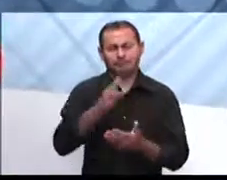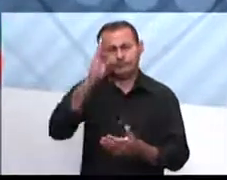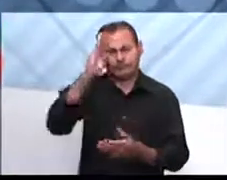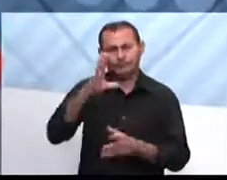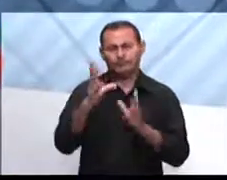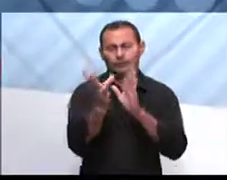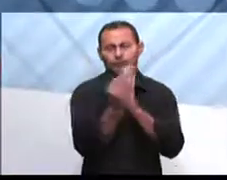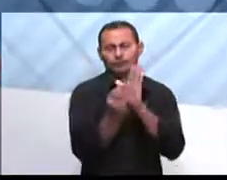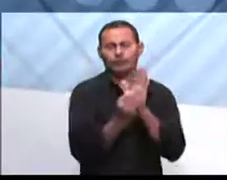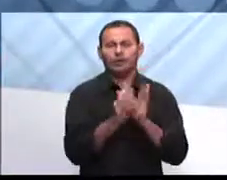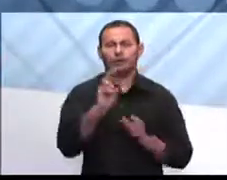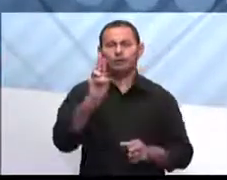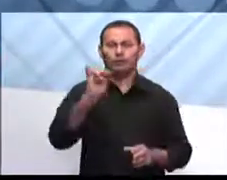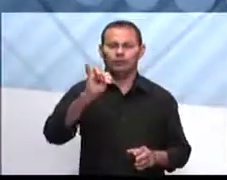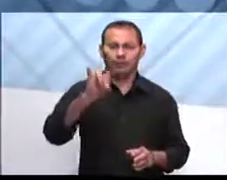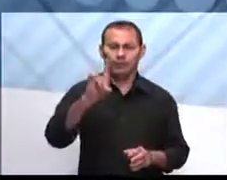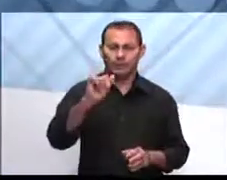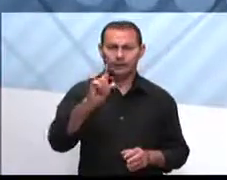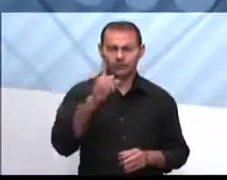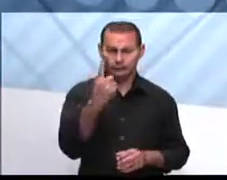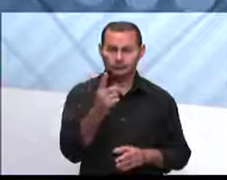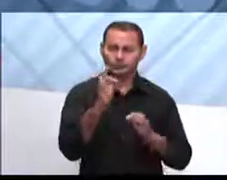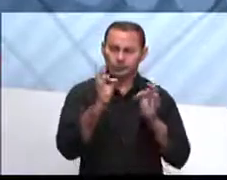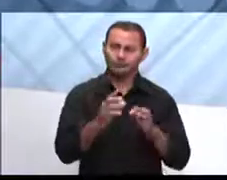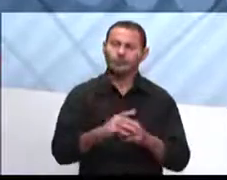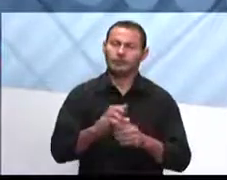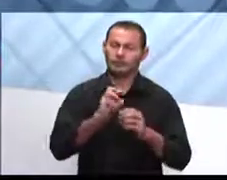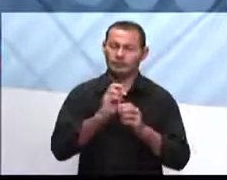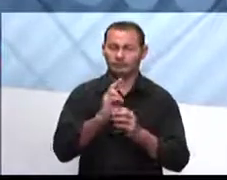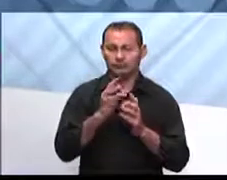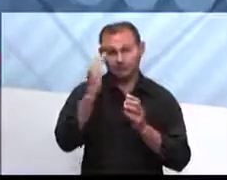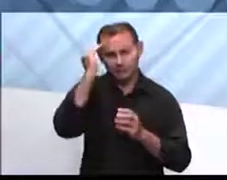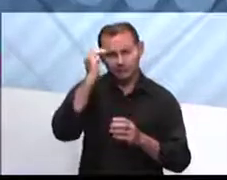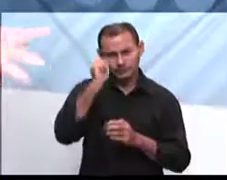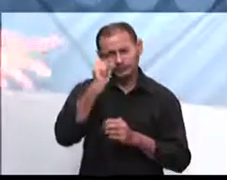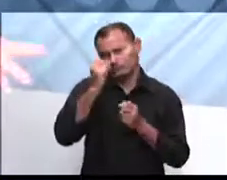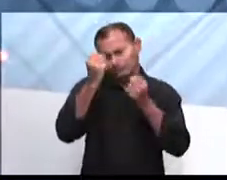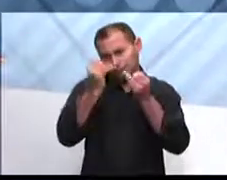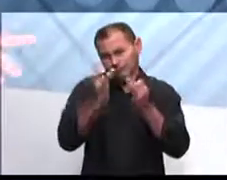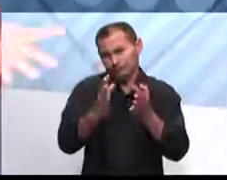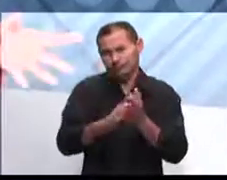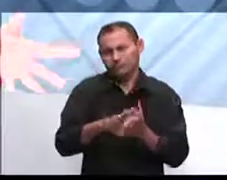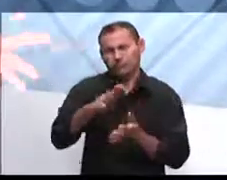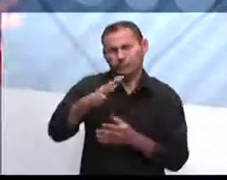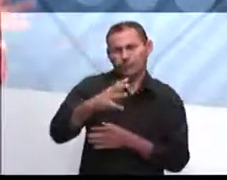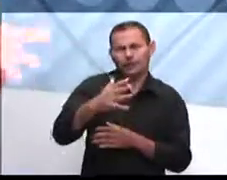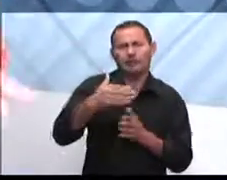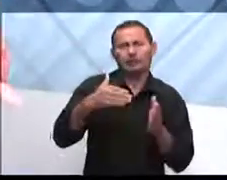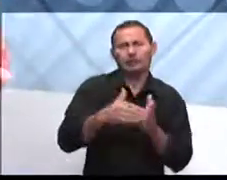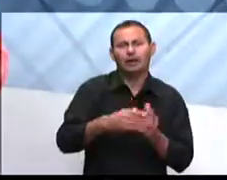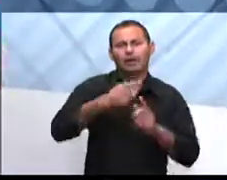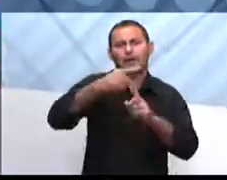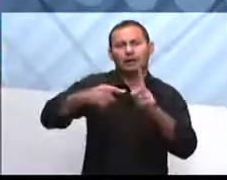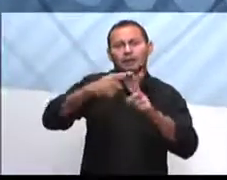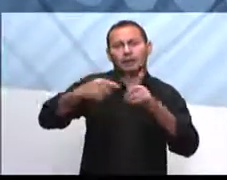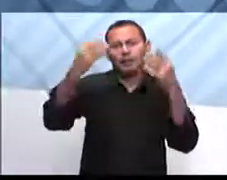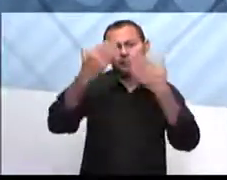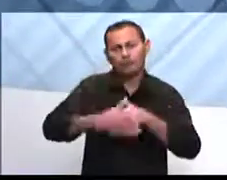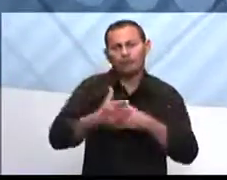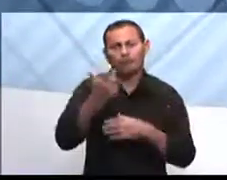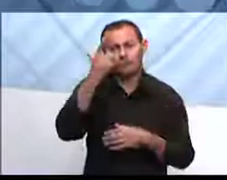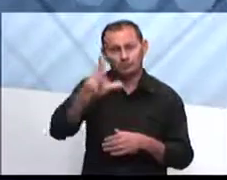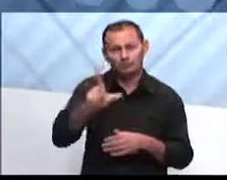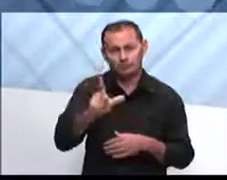principalmente no conteúdo da unidade 1, tá? Que aí vai resolver aí, eu diria, sei lá, talvez até metade da prova